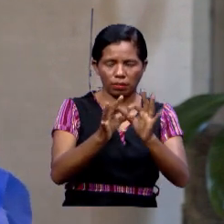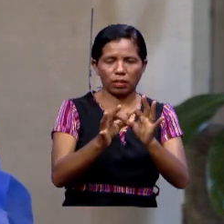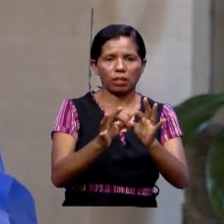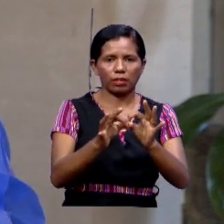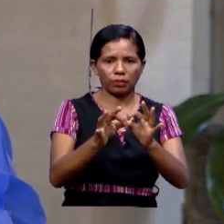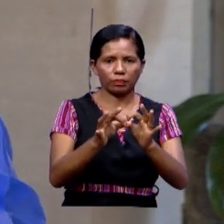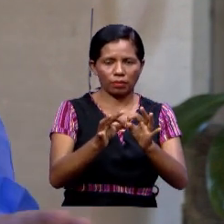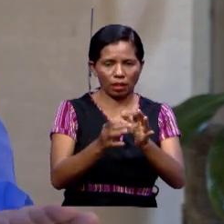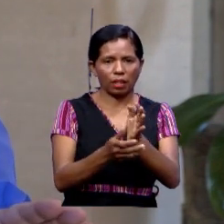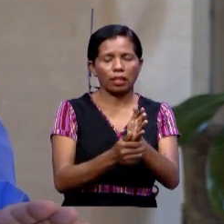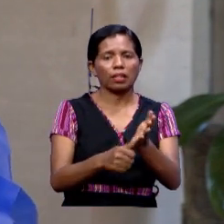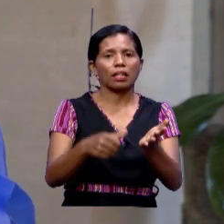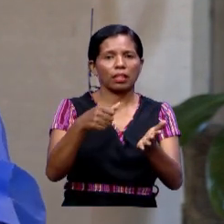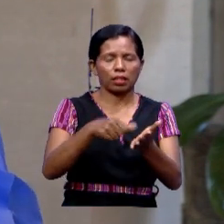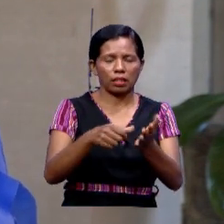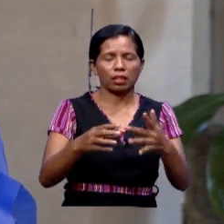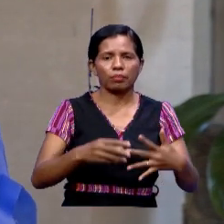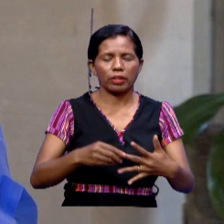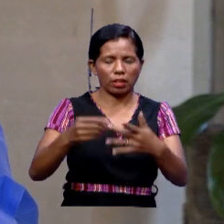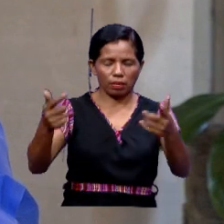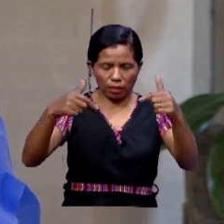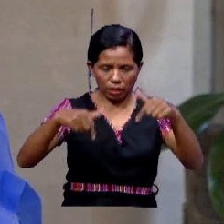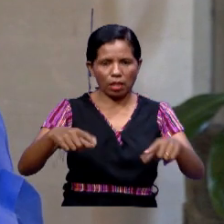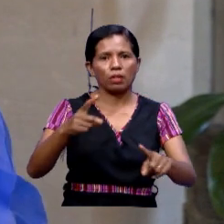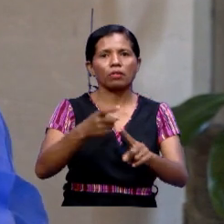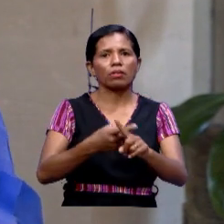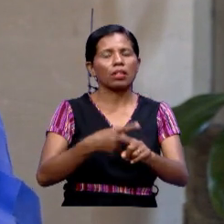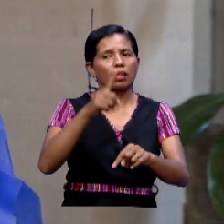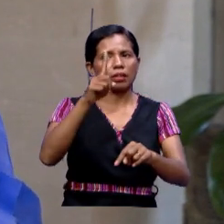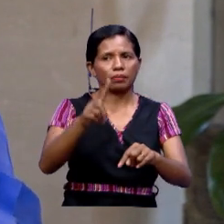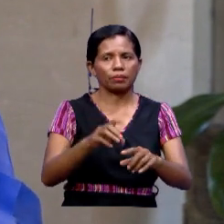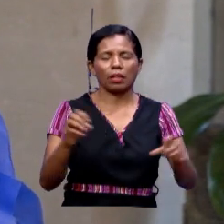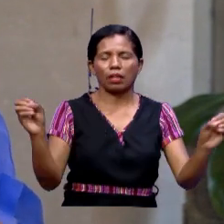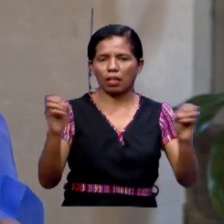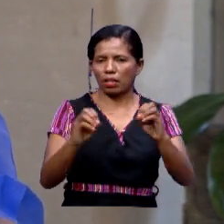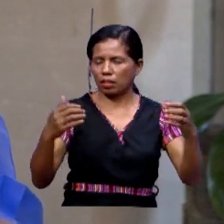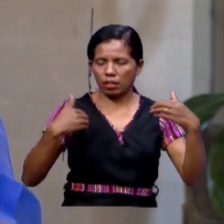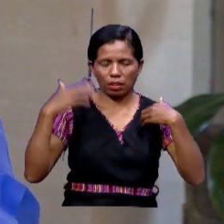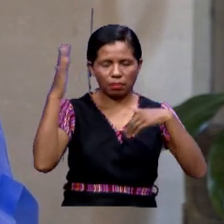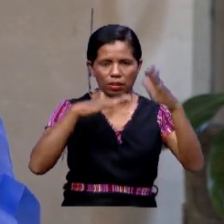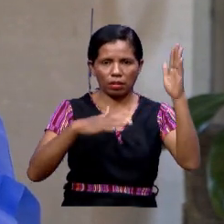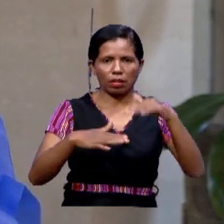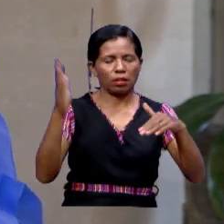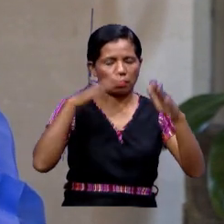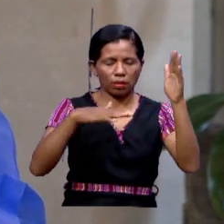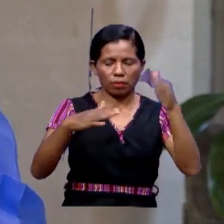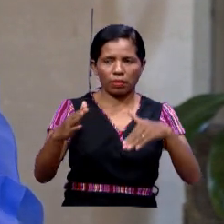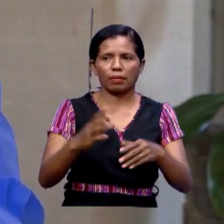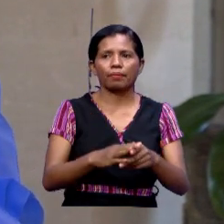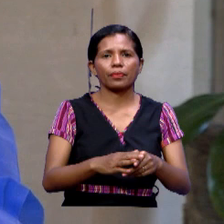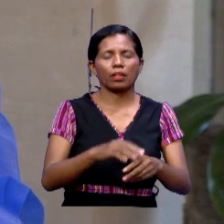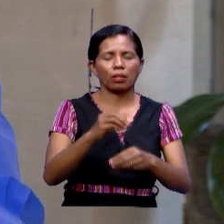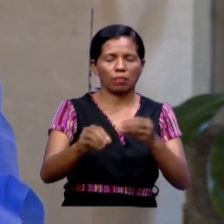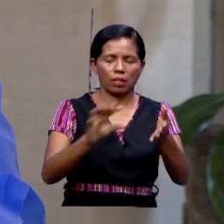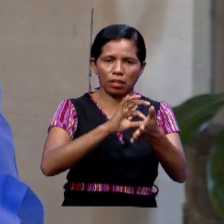Se maia ne, fulan ida antisquedas, ka nella IA problema, problema logistico, la IA,